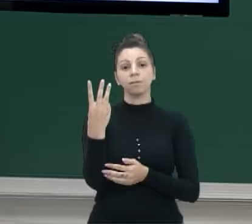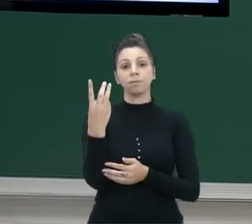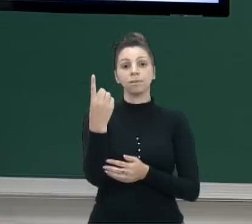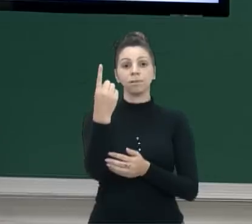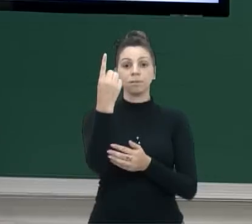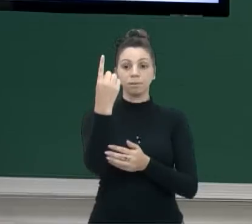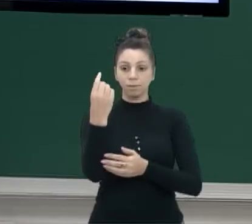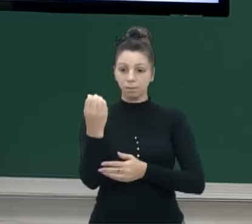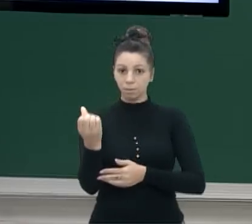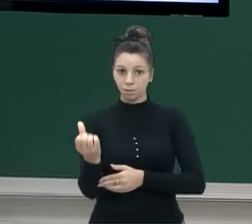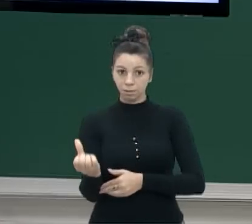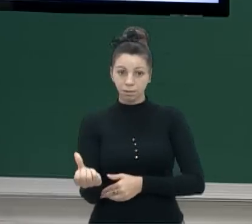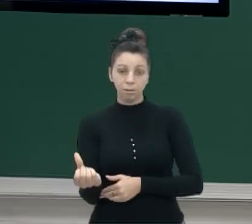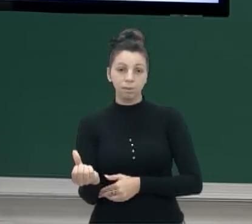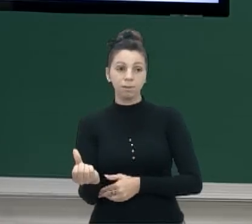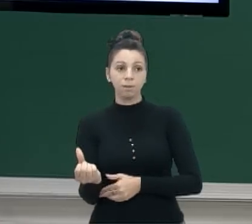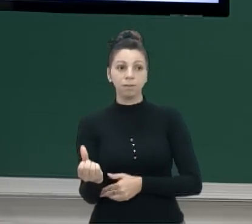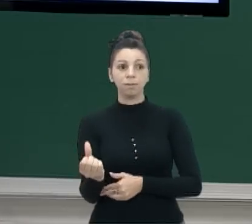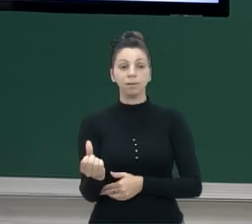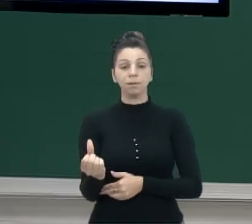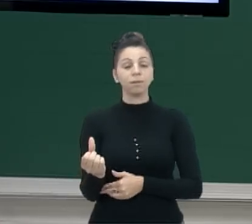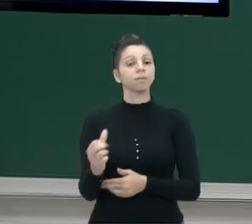3/16 equivale a